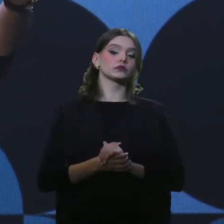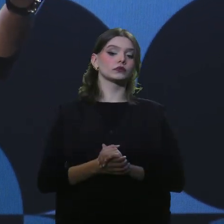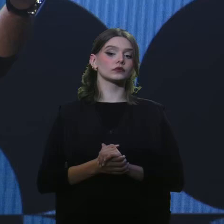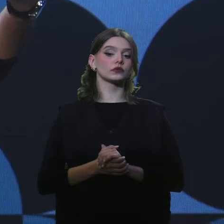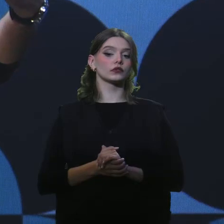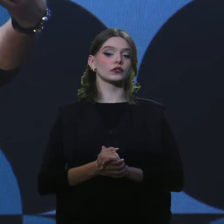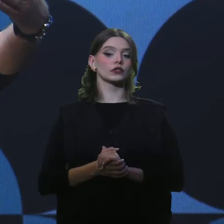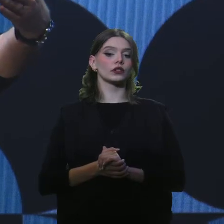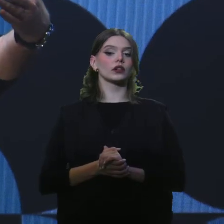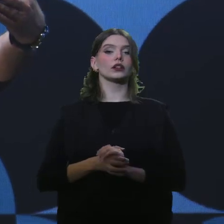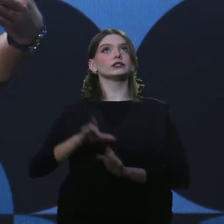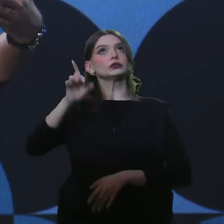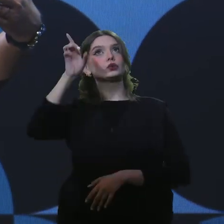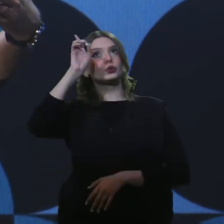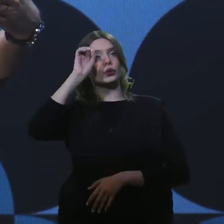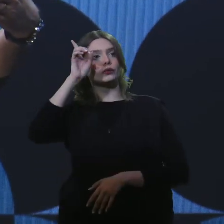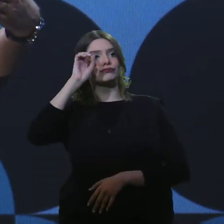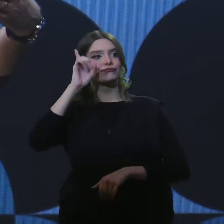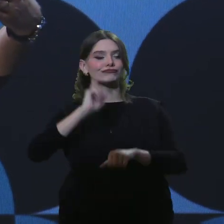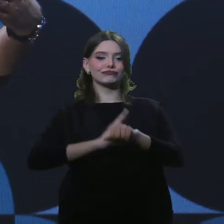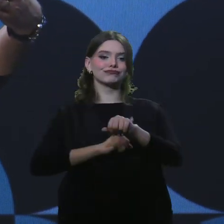Ele era tempo integral.